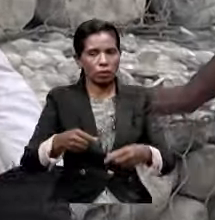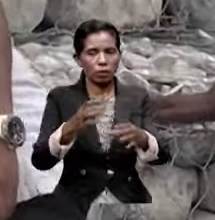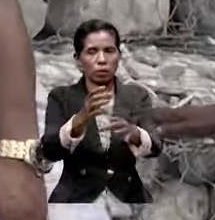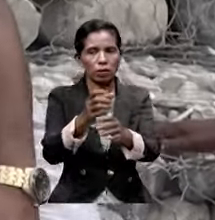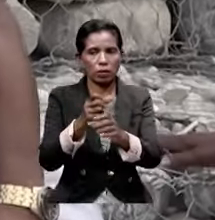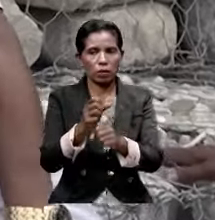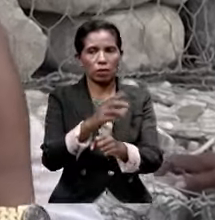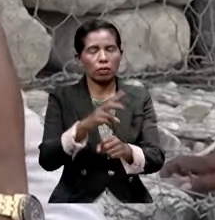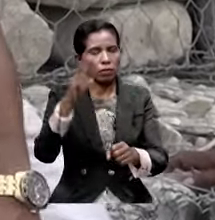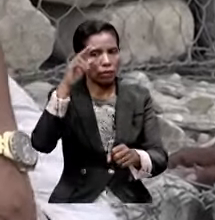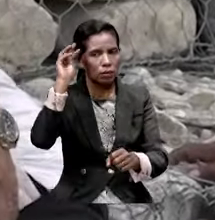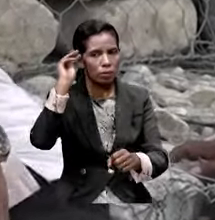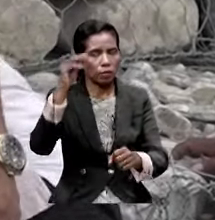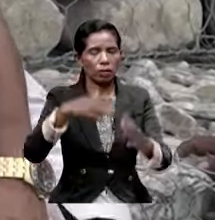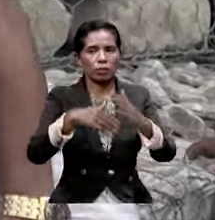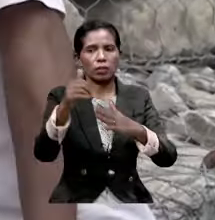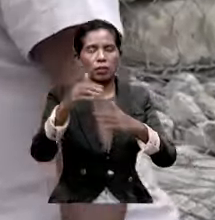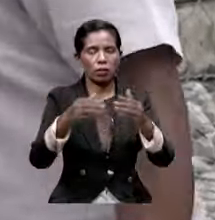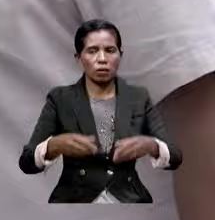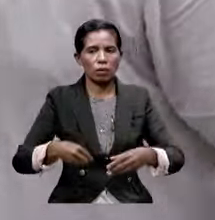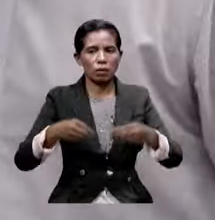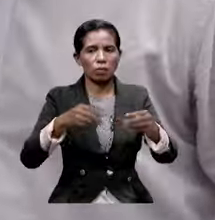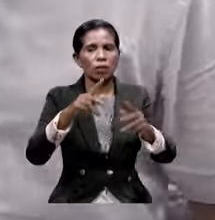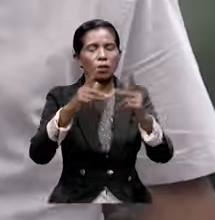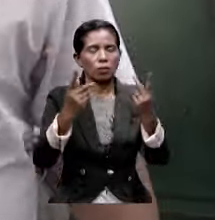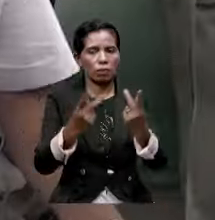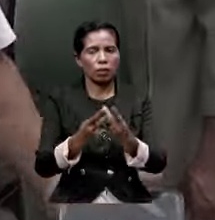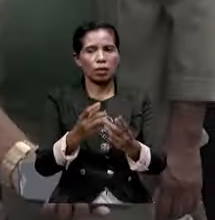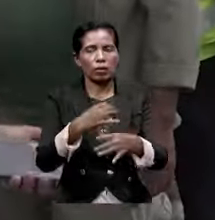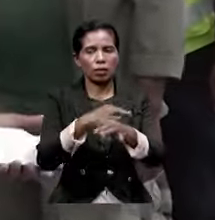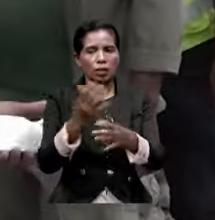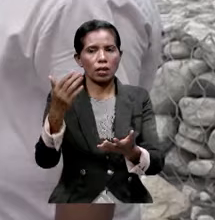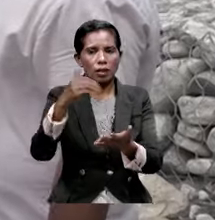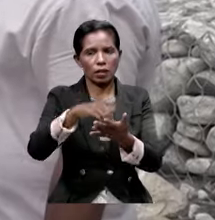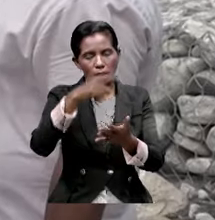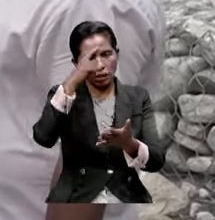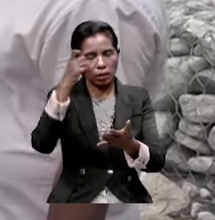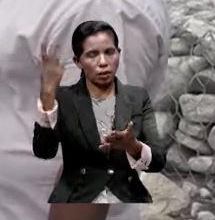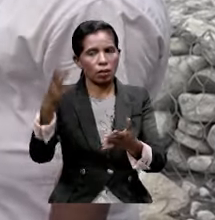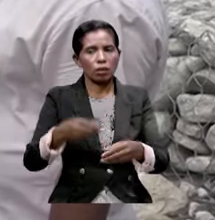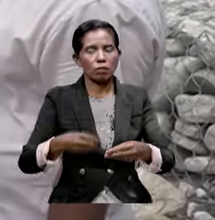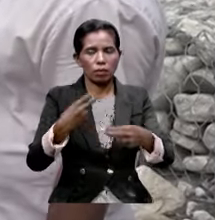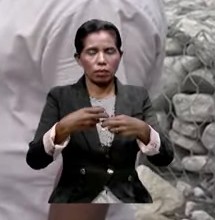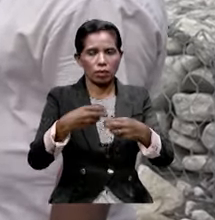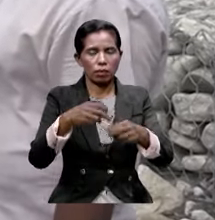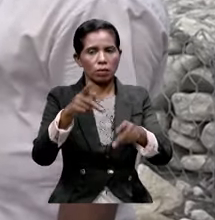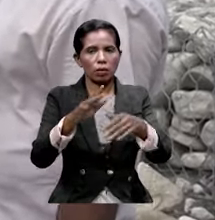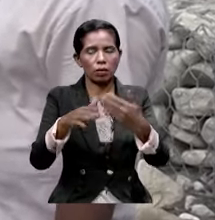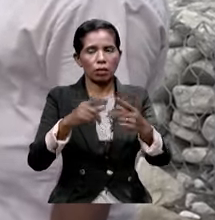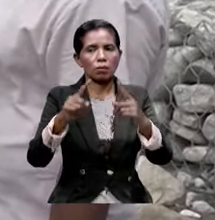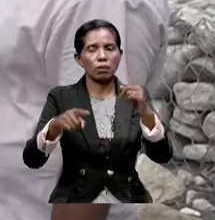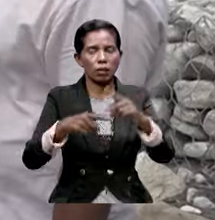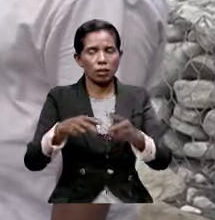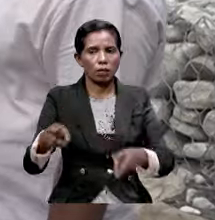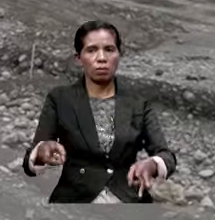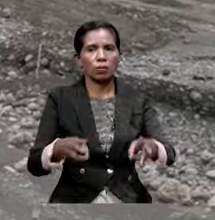Barazem, vice-ministro de Infraestrutura, foi orientação da Companhia Nine, a Turra Dia, tamba Barazem refere-se foi impacto da comunidade ou em Hira Motatun,